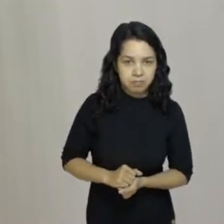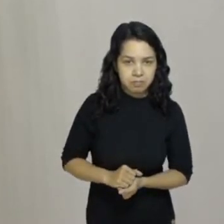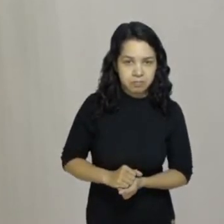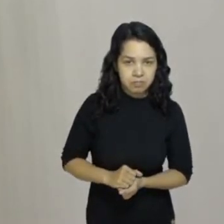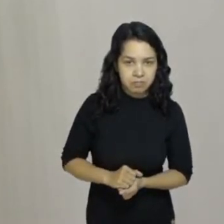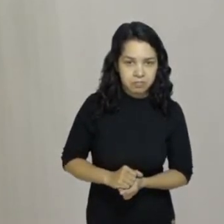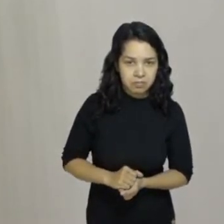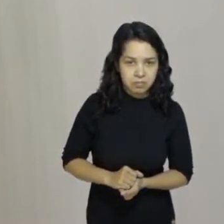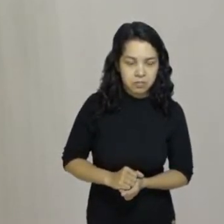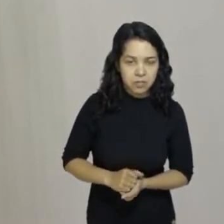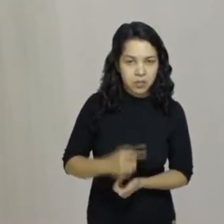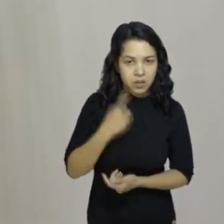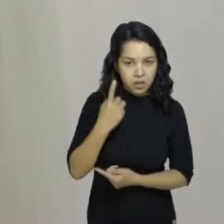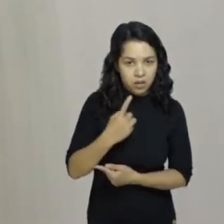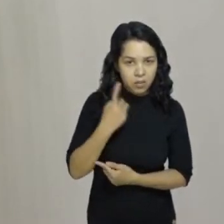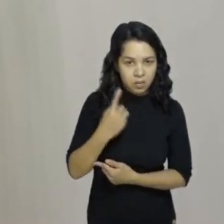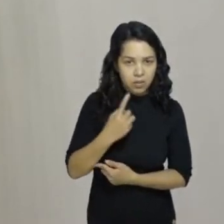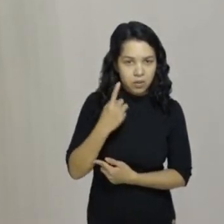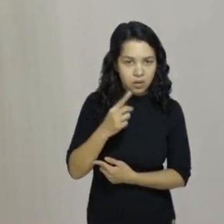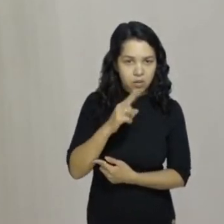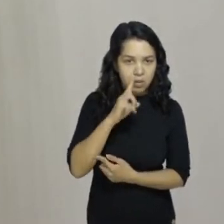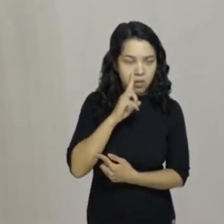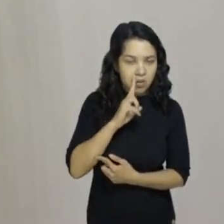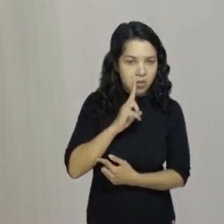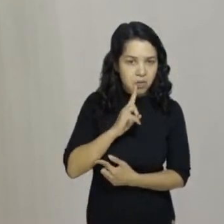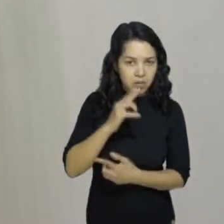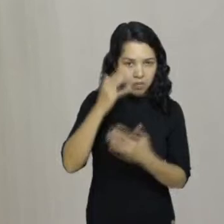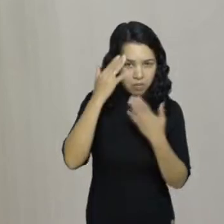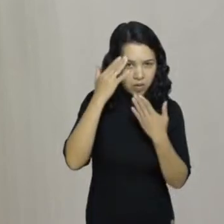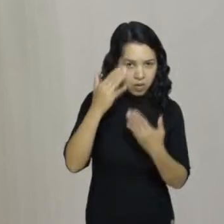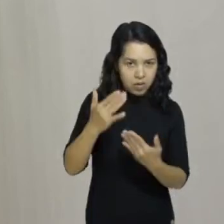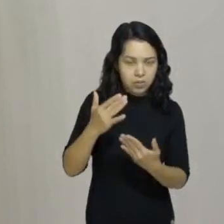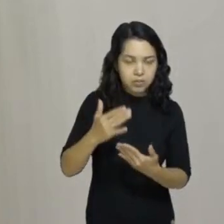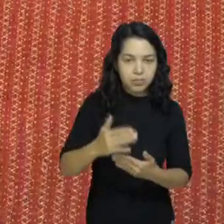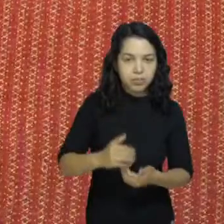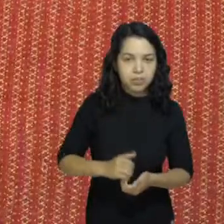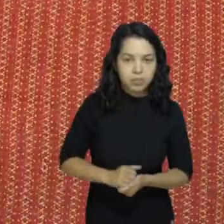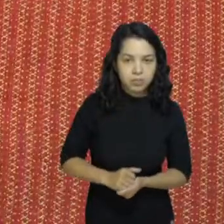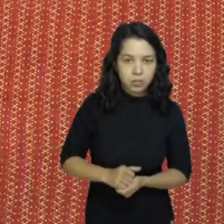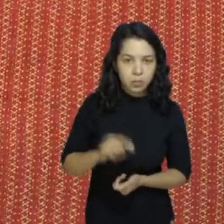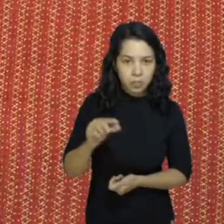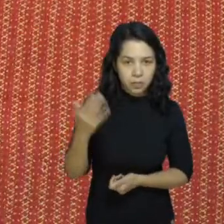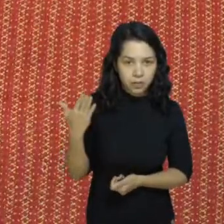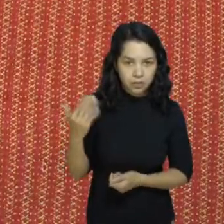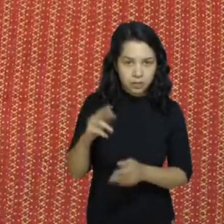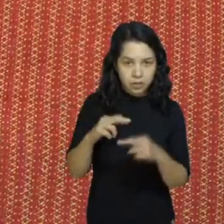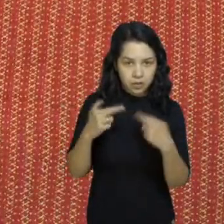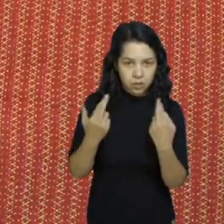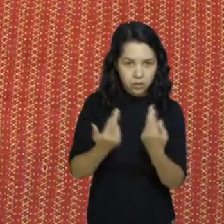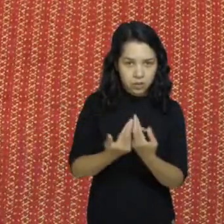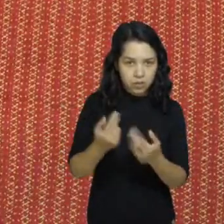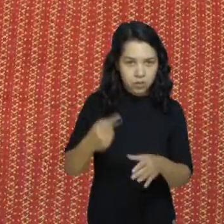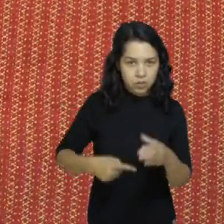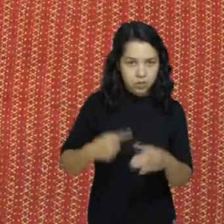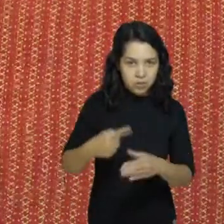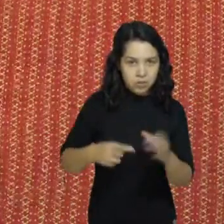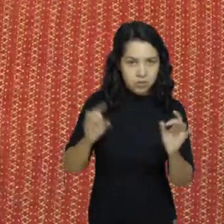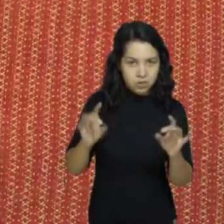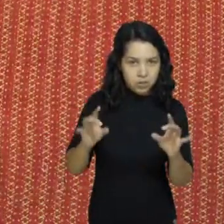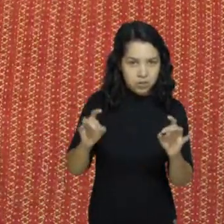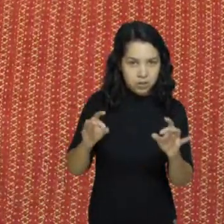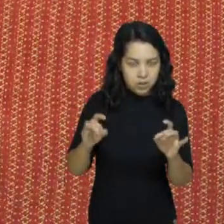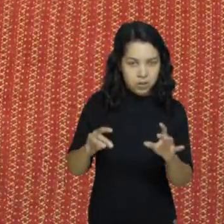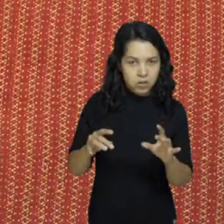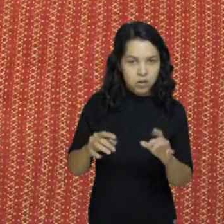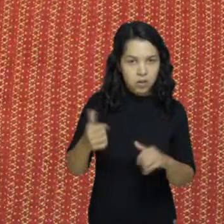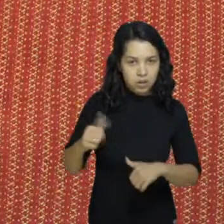Deputado Evandro obrigado pela parte nós tivemos agora pouco uma reunião da comissão especial que tá analisando a indicação para